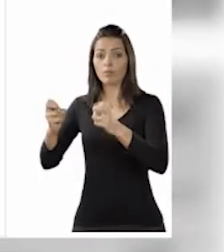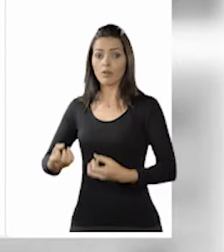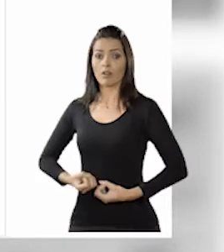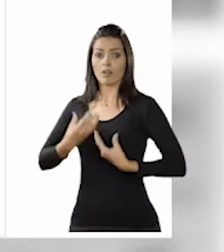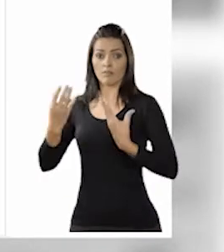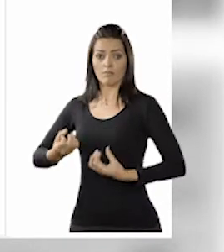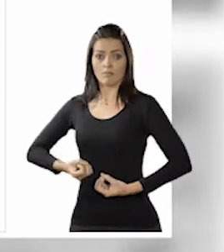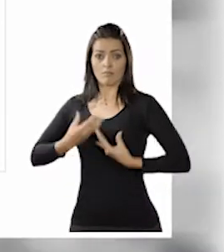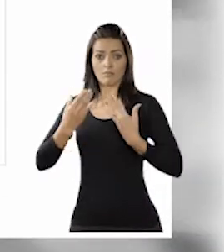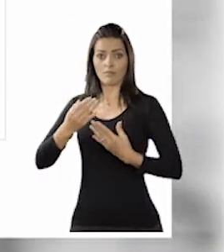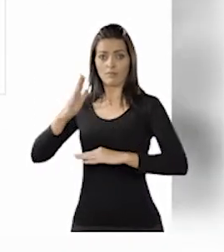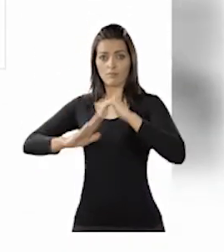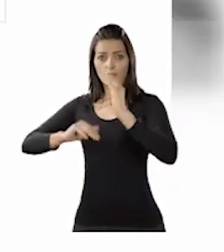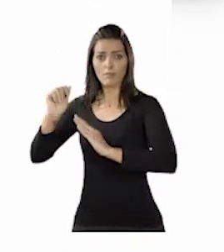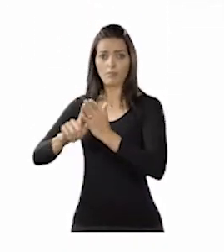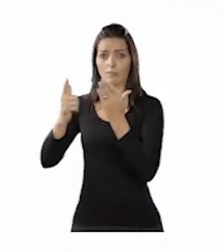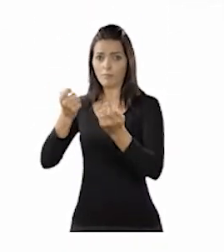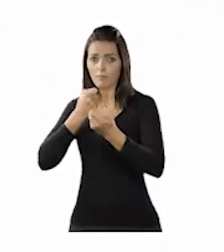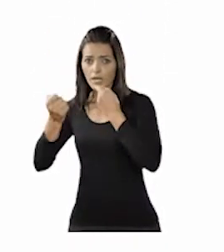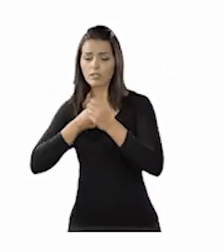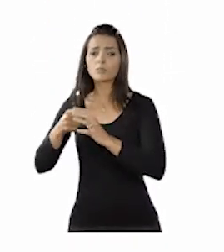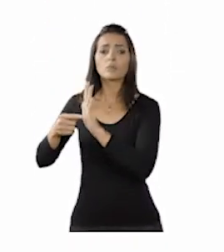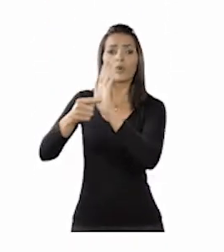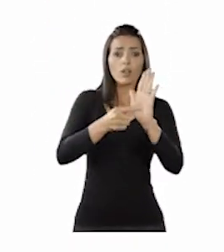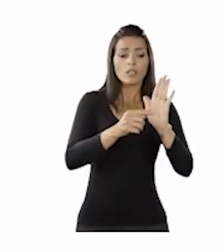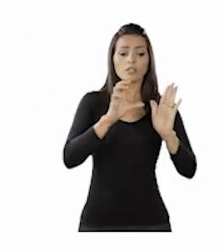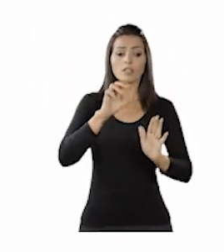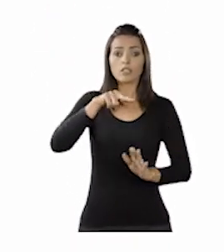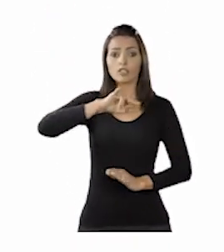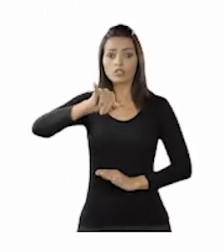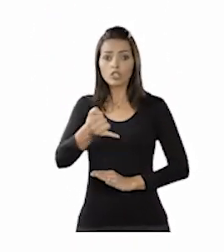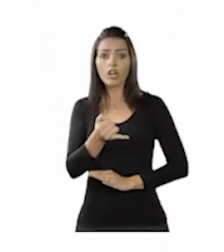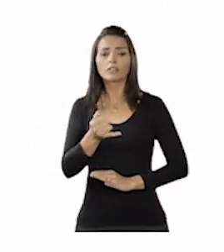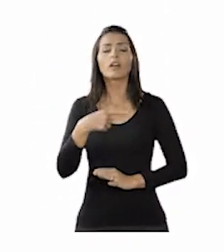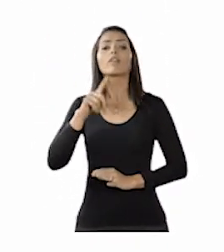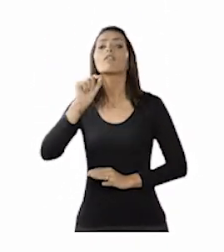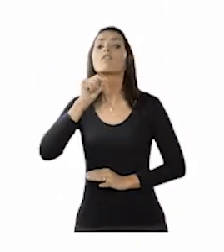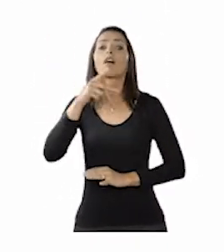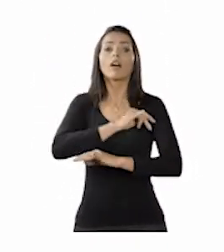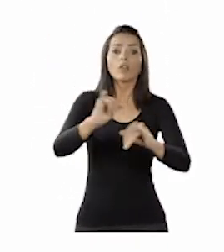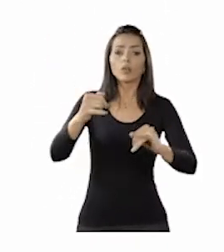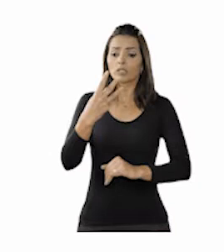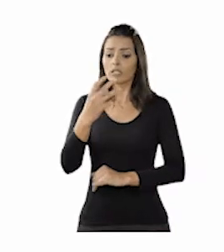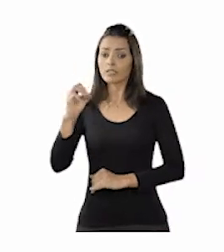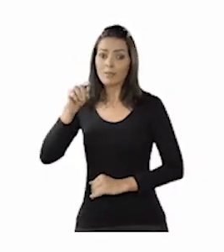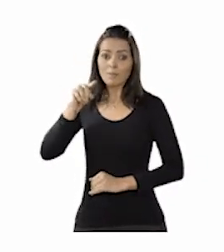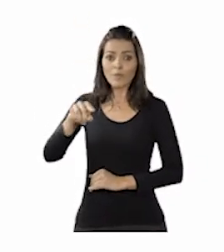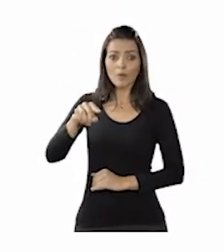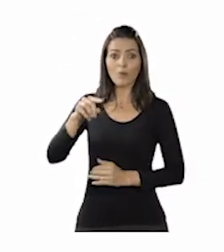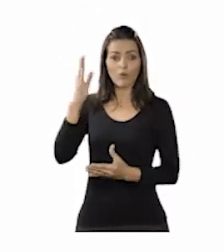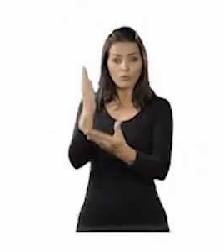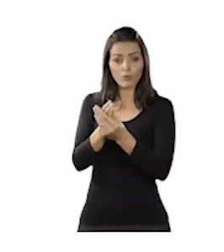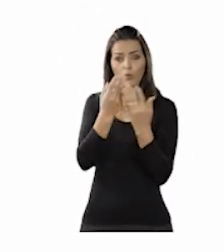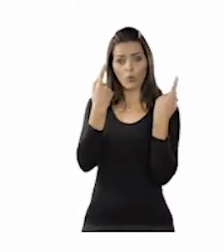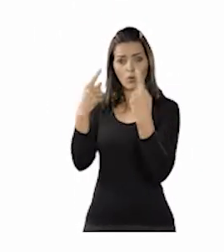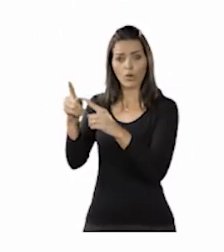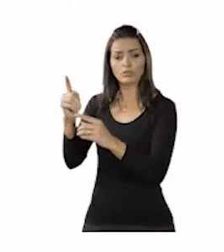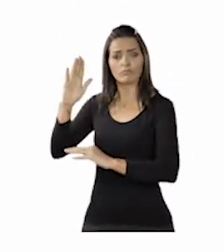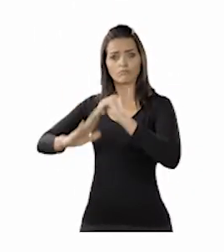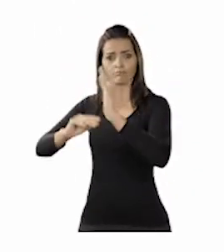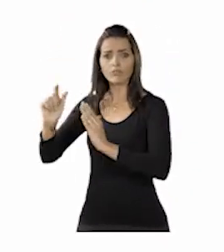foram apresentados durante o seminário. Segundo o CNJ, existem hoje cerca de 300 mil ações